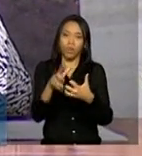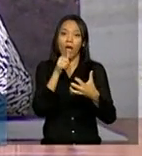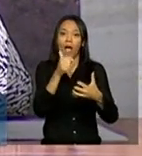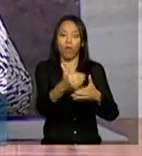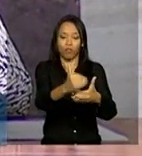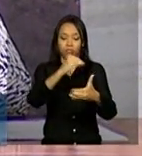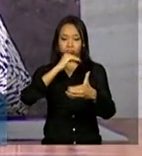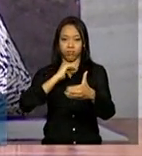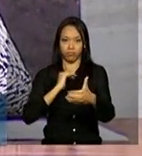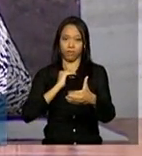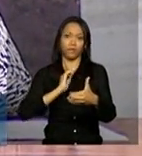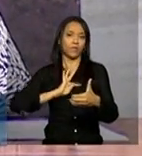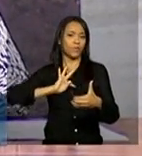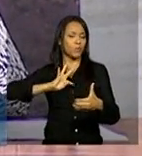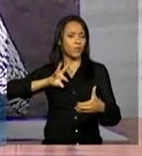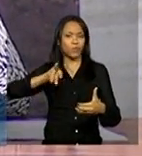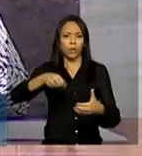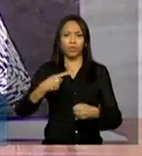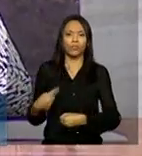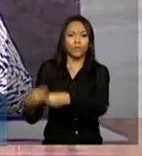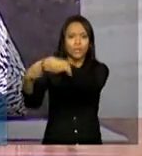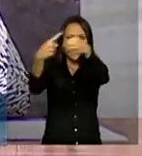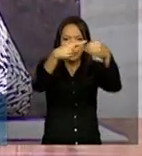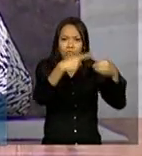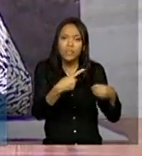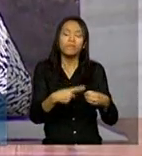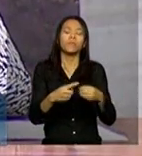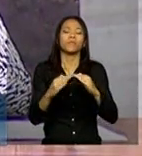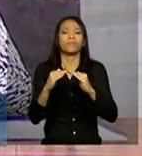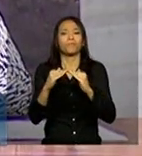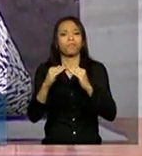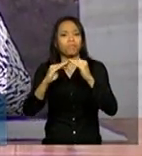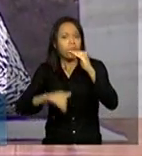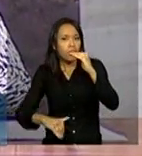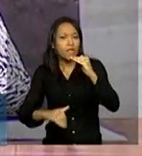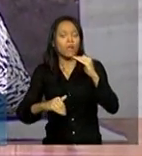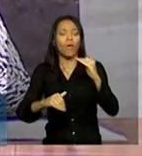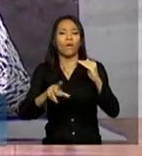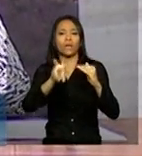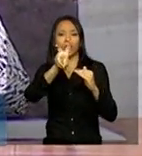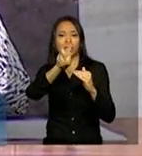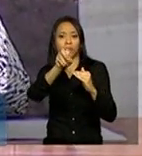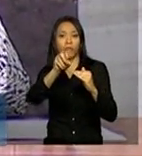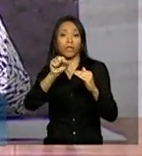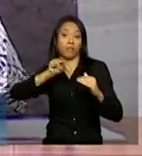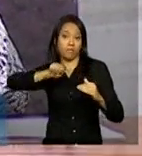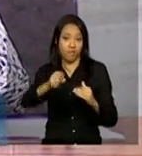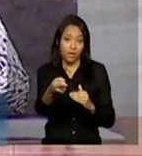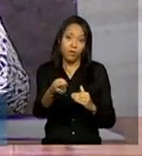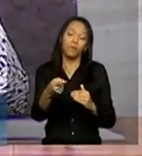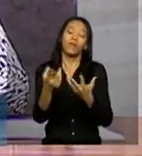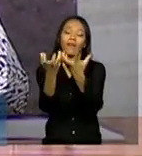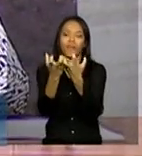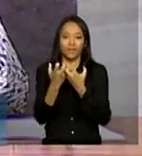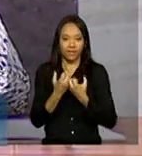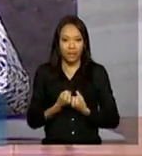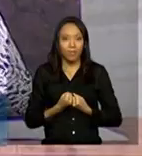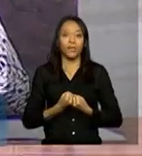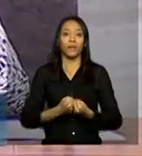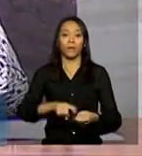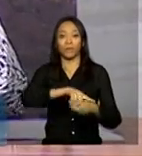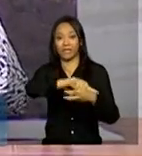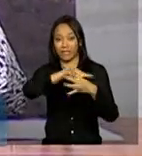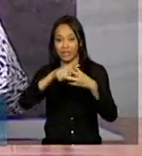todos os municípios menor, com população menor do que 50 mil, recebeu o kit com as